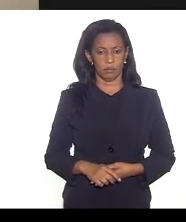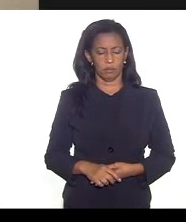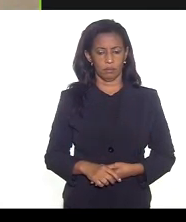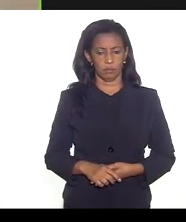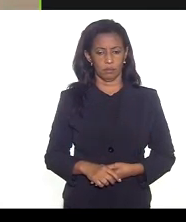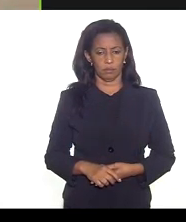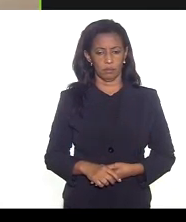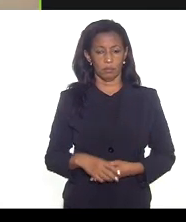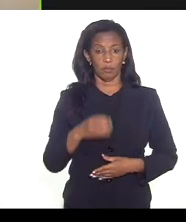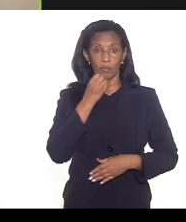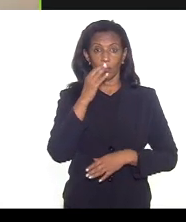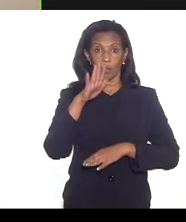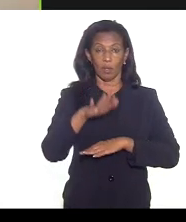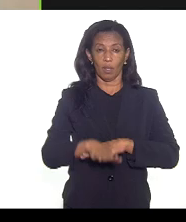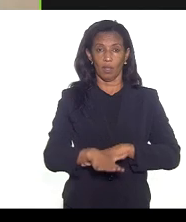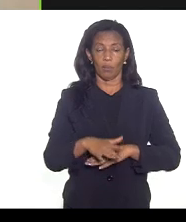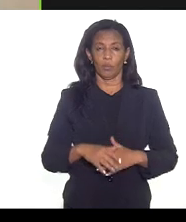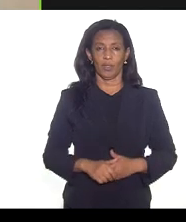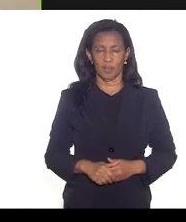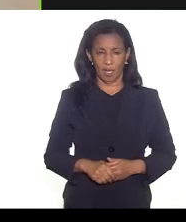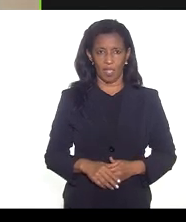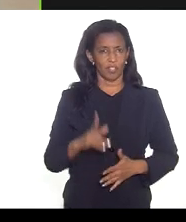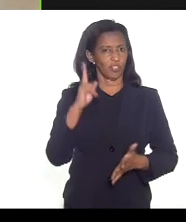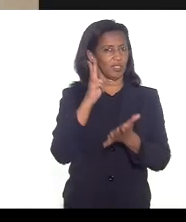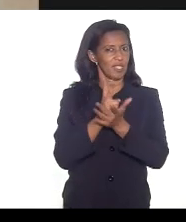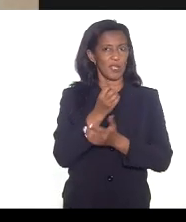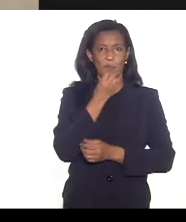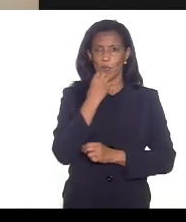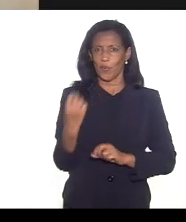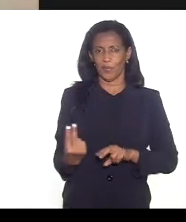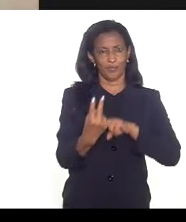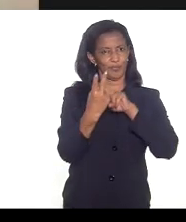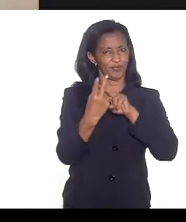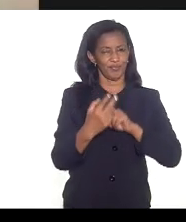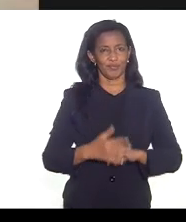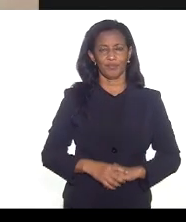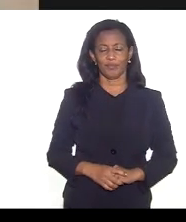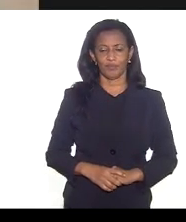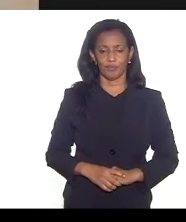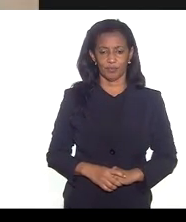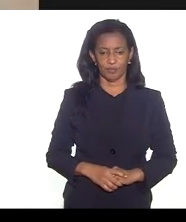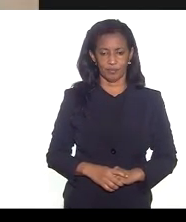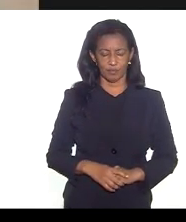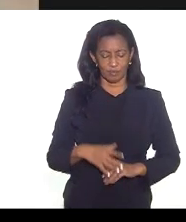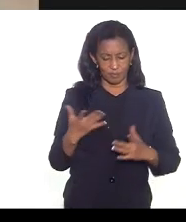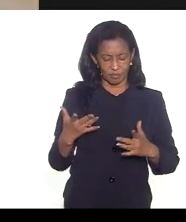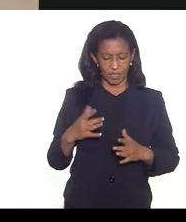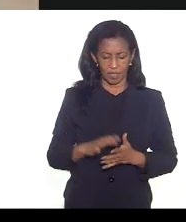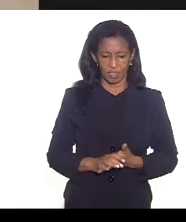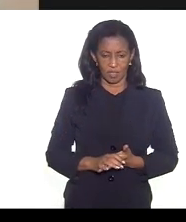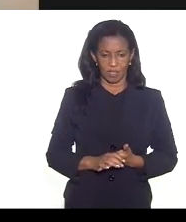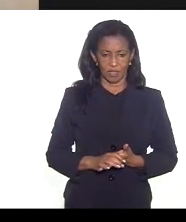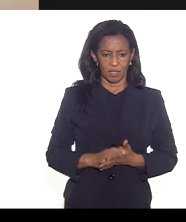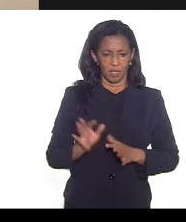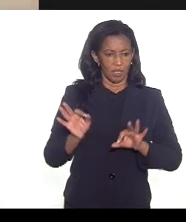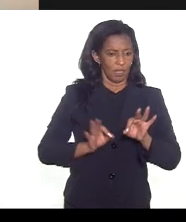Essa é boa tarde a vida trabalho sempre bom Lígia eu tornaria assim de uma forma